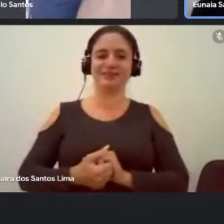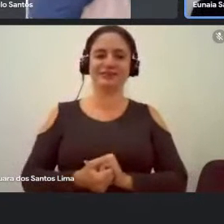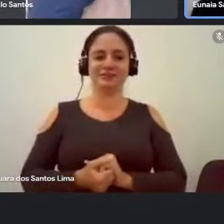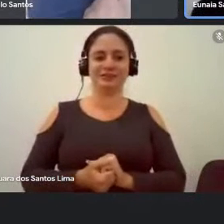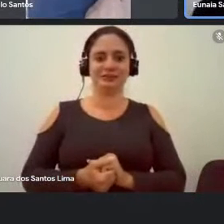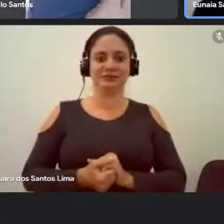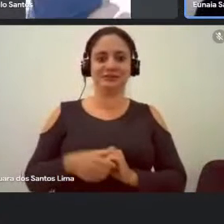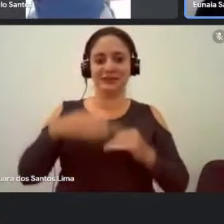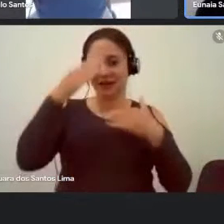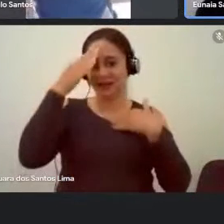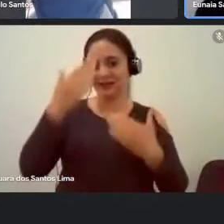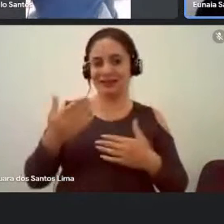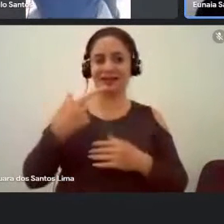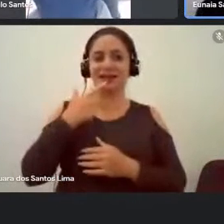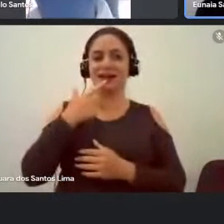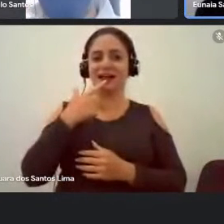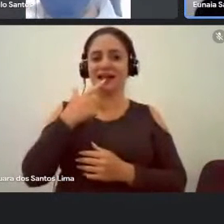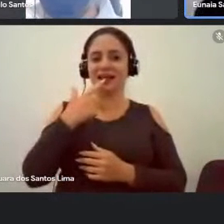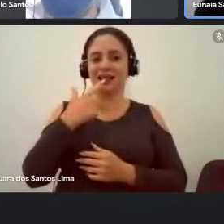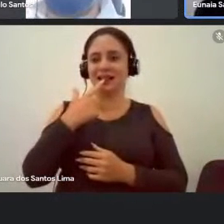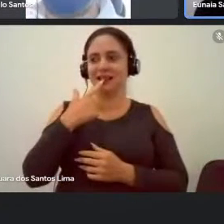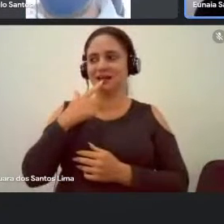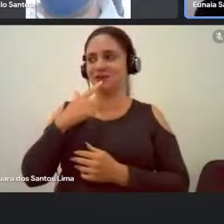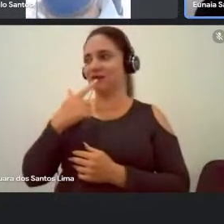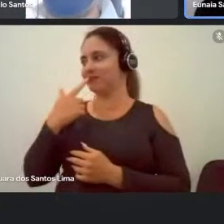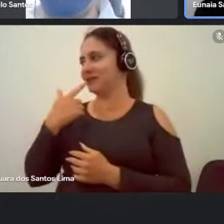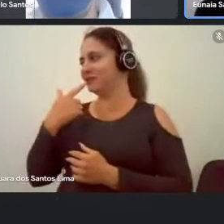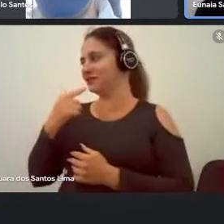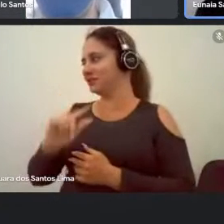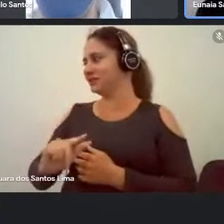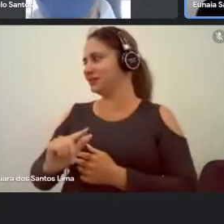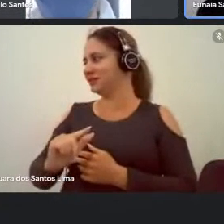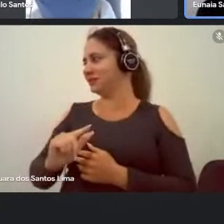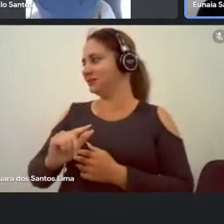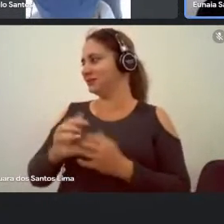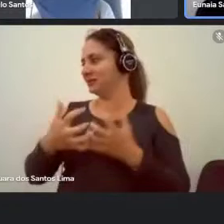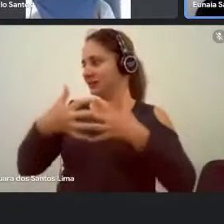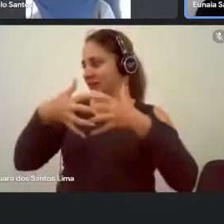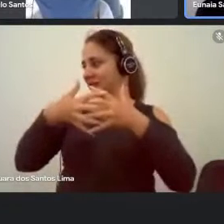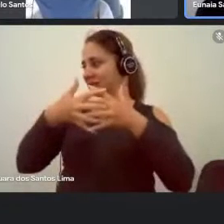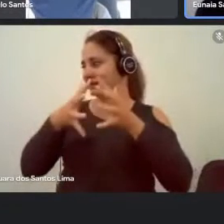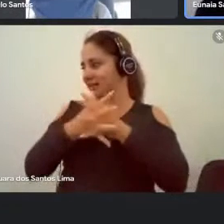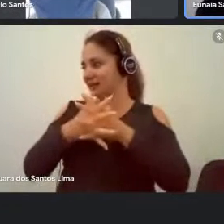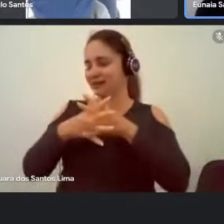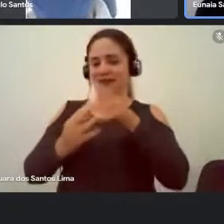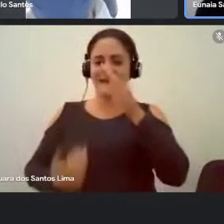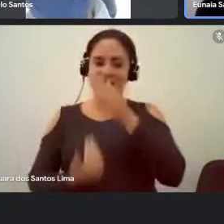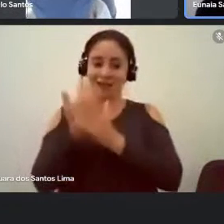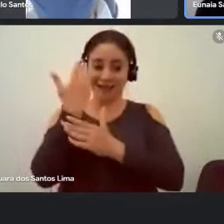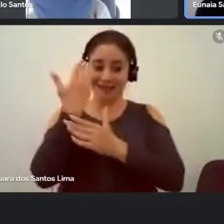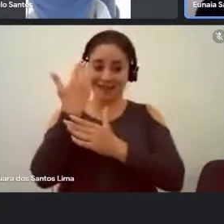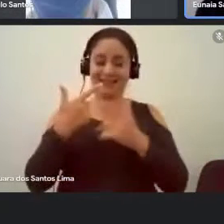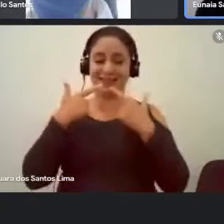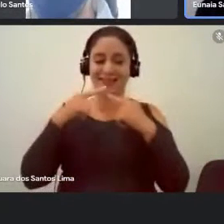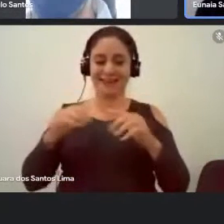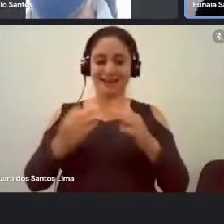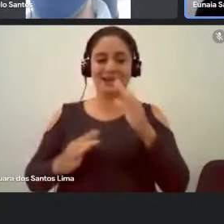Para agradecer na língua crioula os agradecimentos às nossas duas professoras. Né? No qual temos